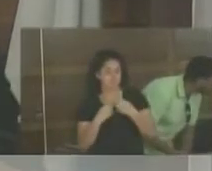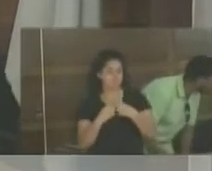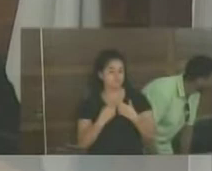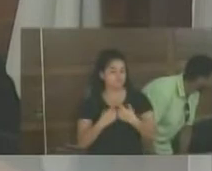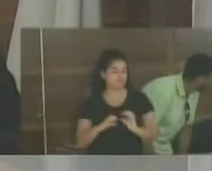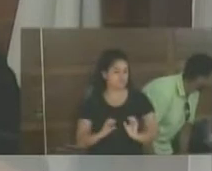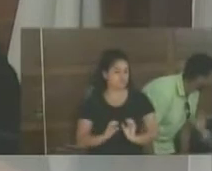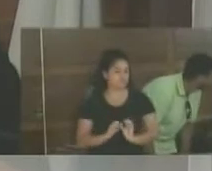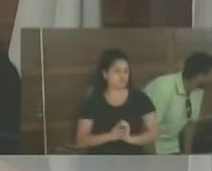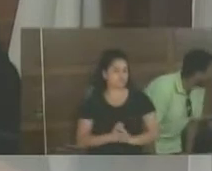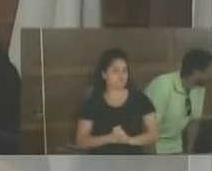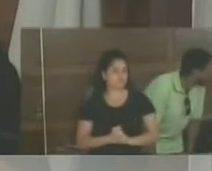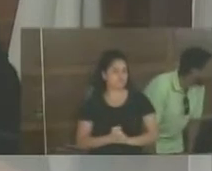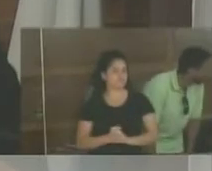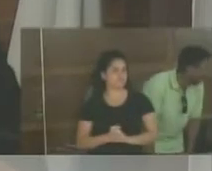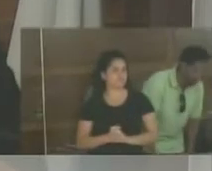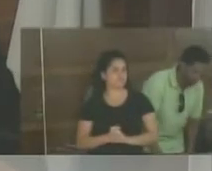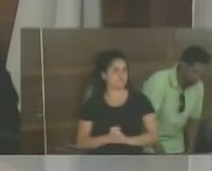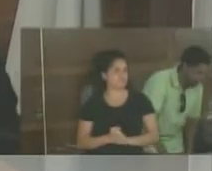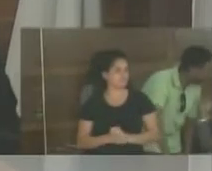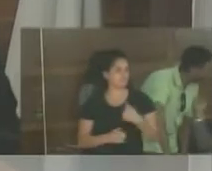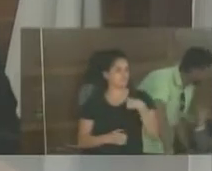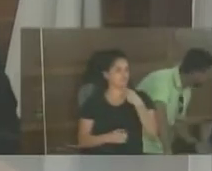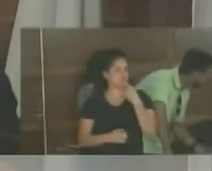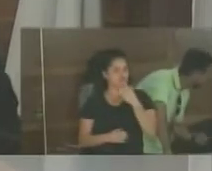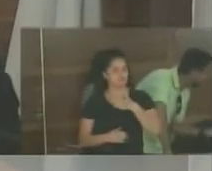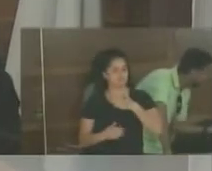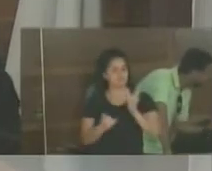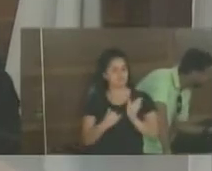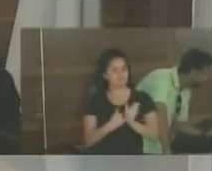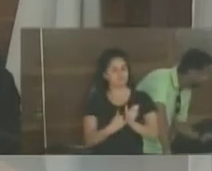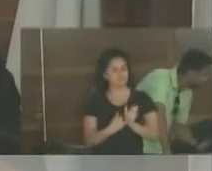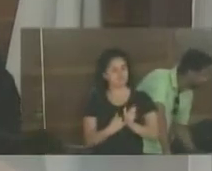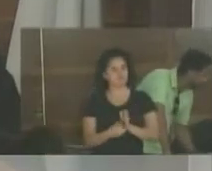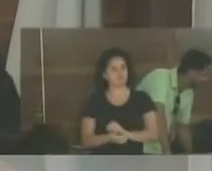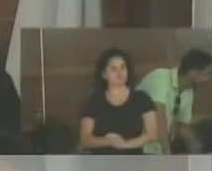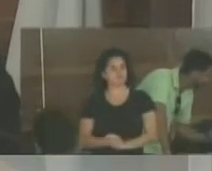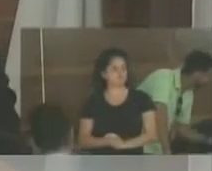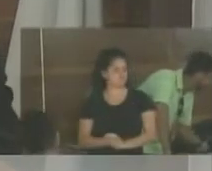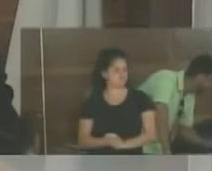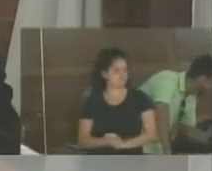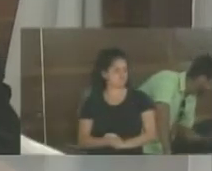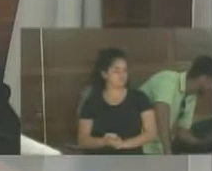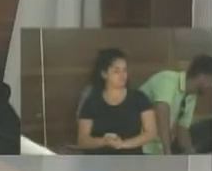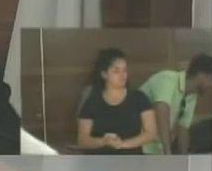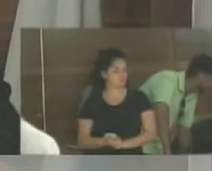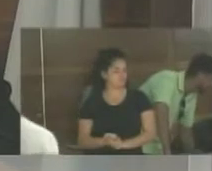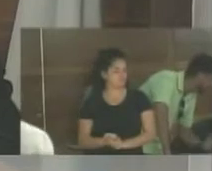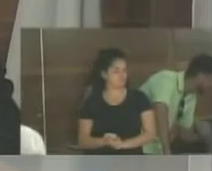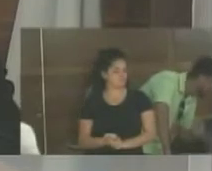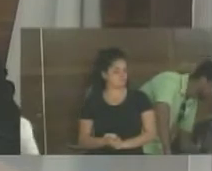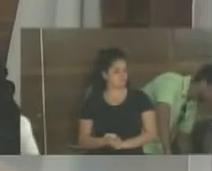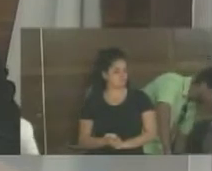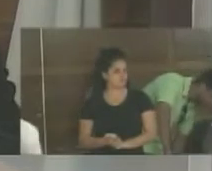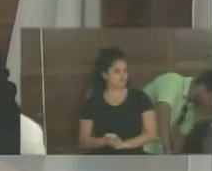aqui das minhas indicações, que é importantíssimo. Estou fazendo aí